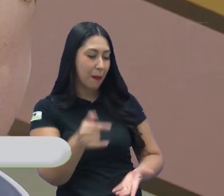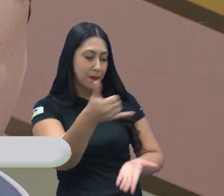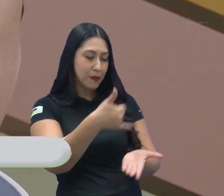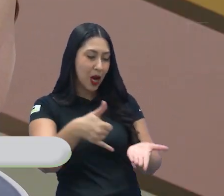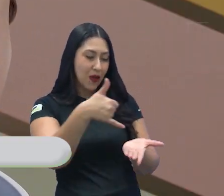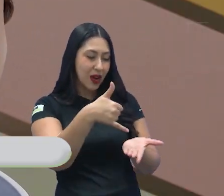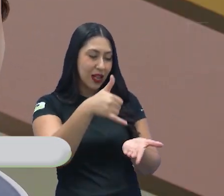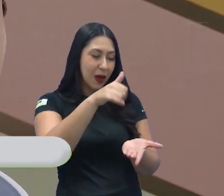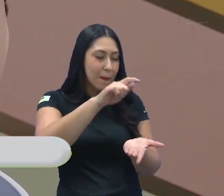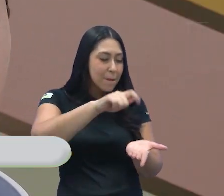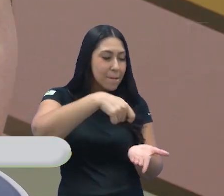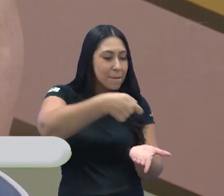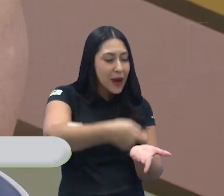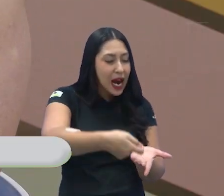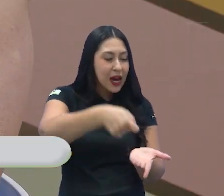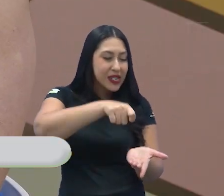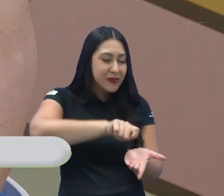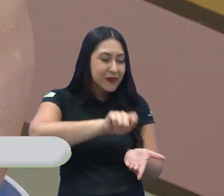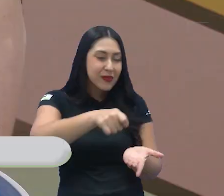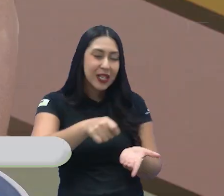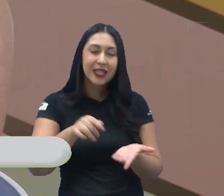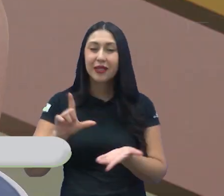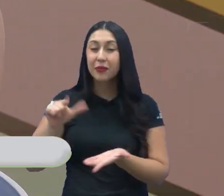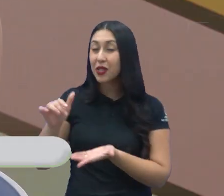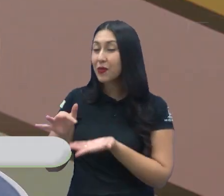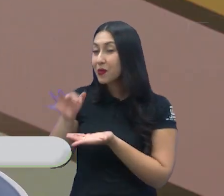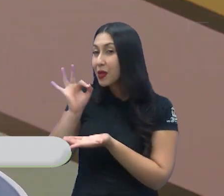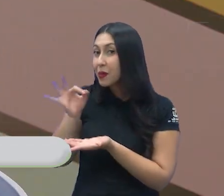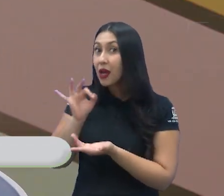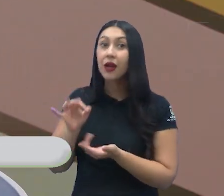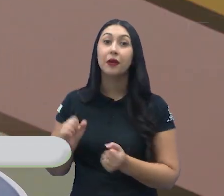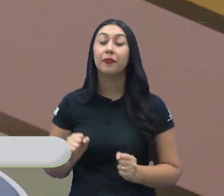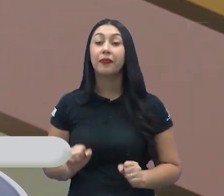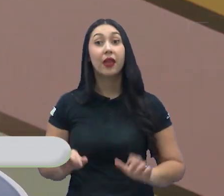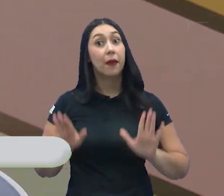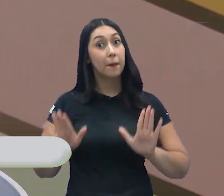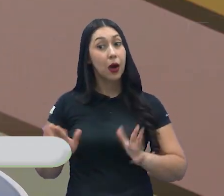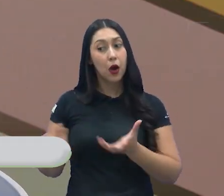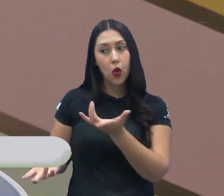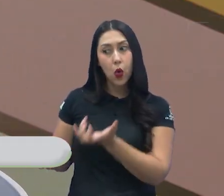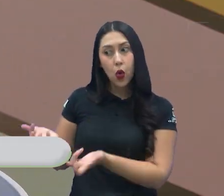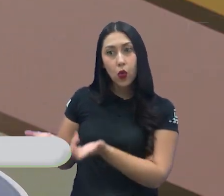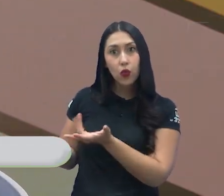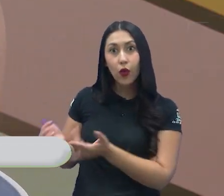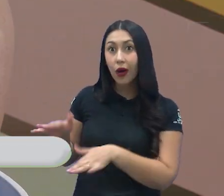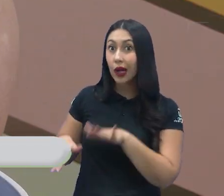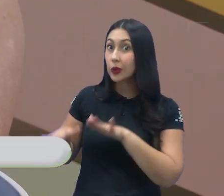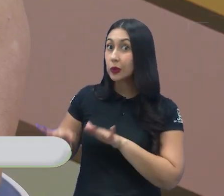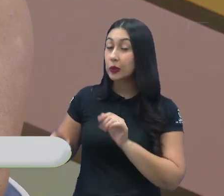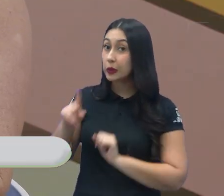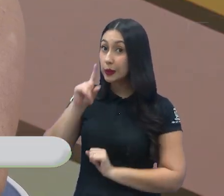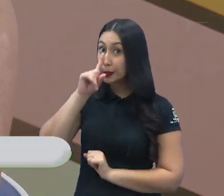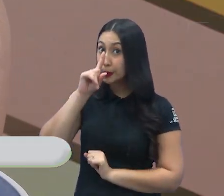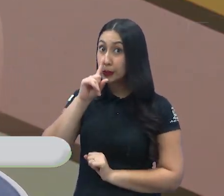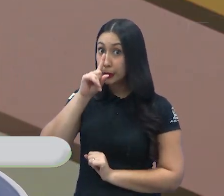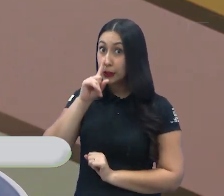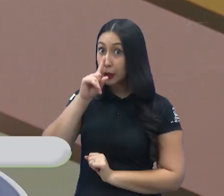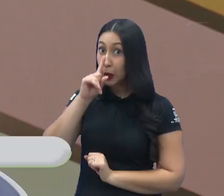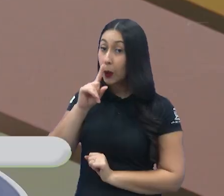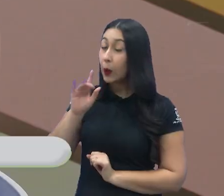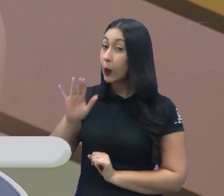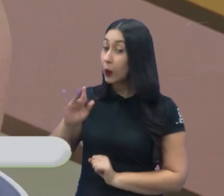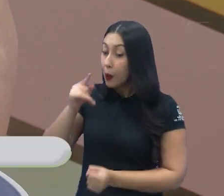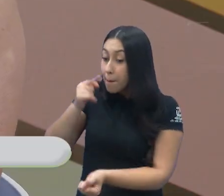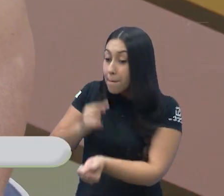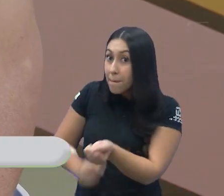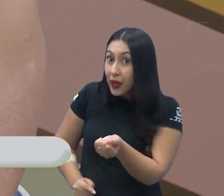cafezinho gostoso. Mas também o fogo pode vir de uma forma que não é muito legal. Tem aqui as